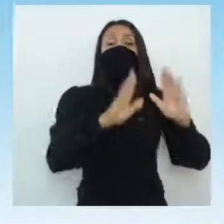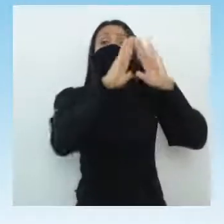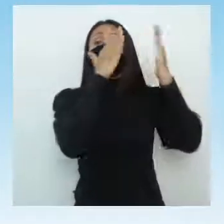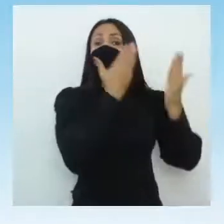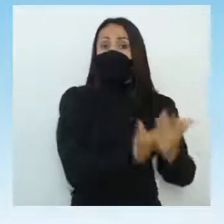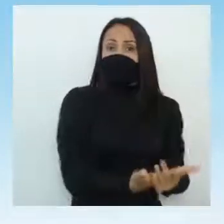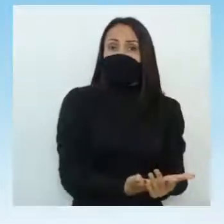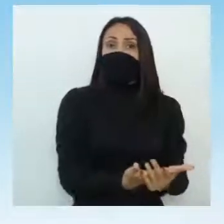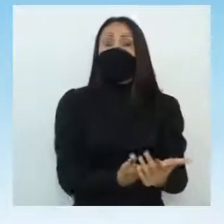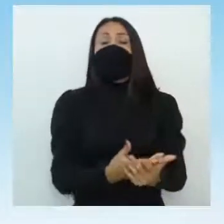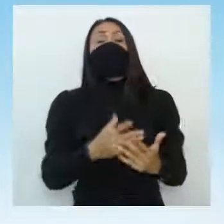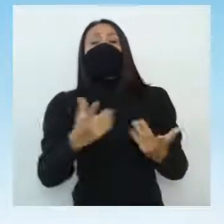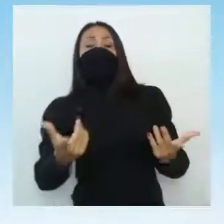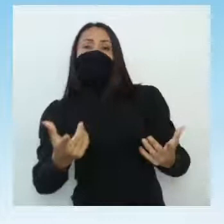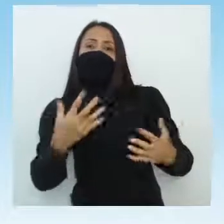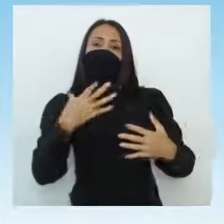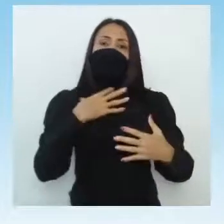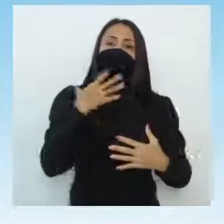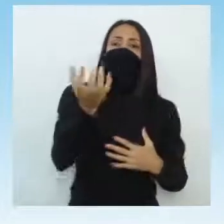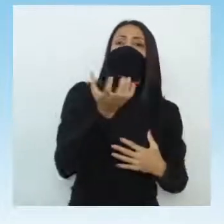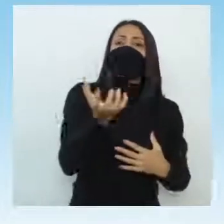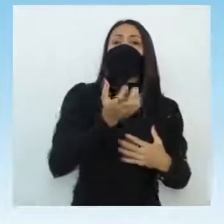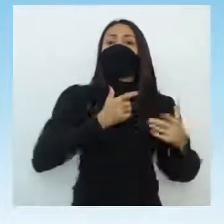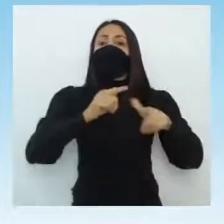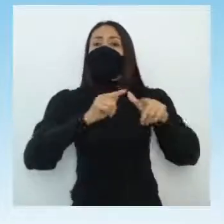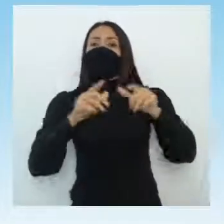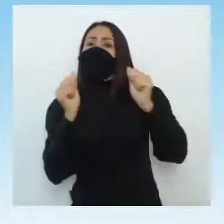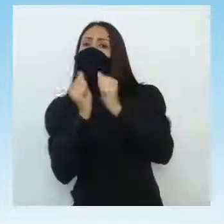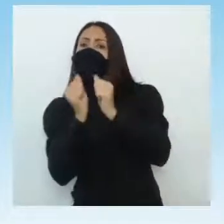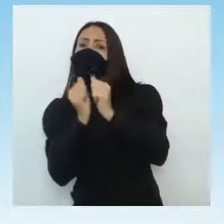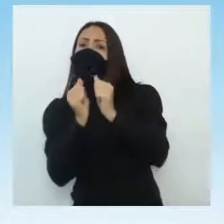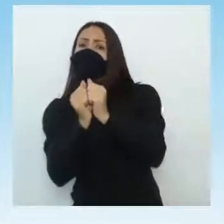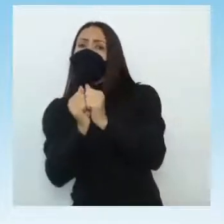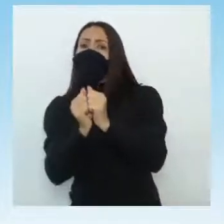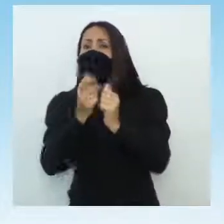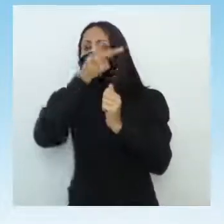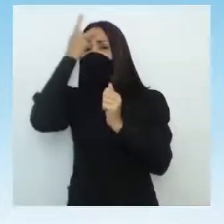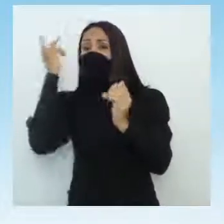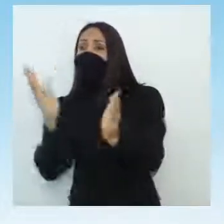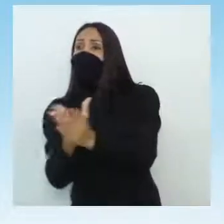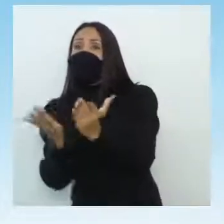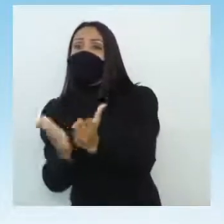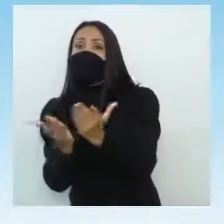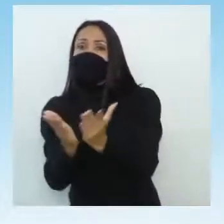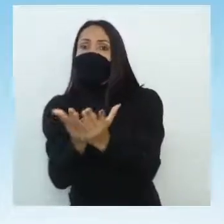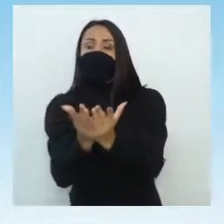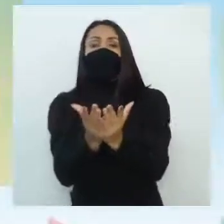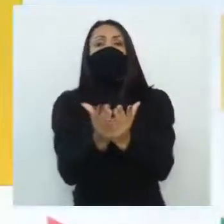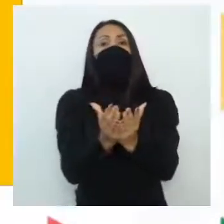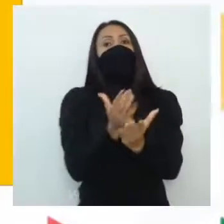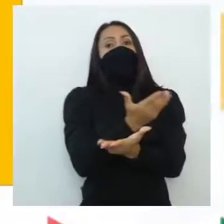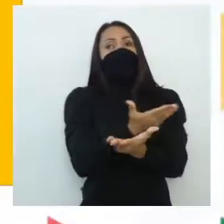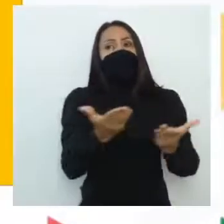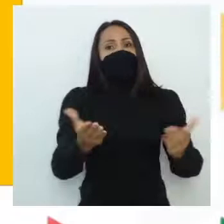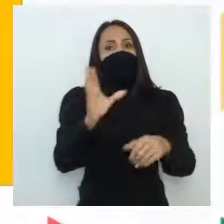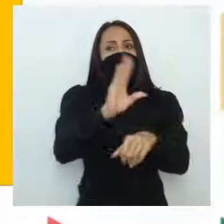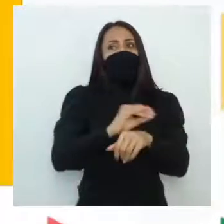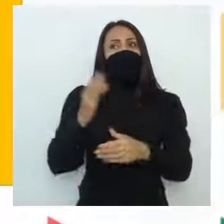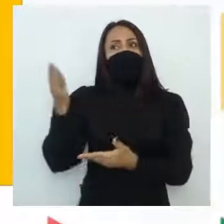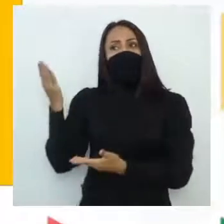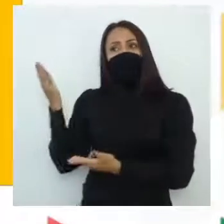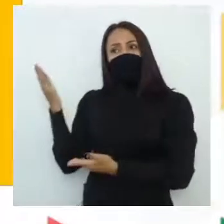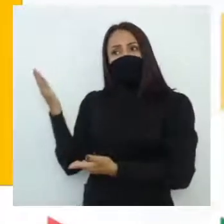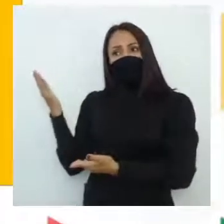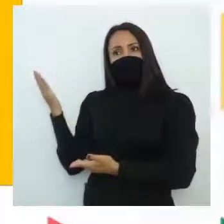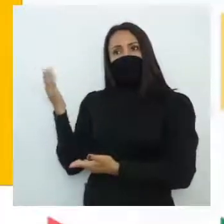e ela queria trabalhar junto aos empobrecidos. Trago para vocês uma fotografia dela,